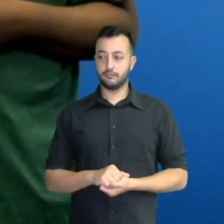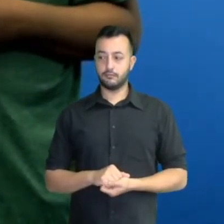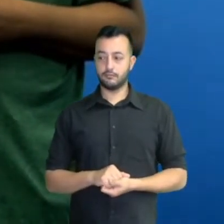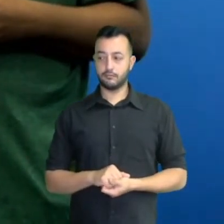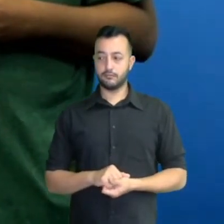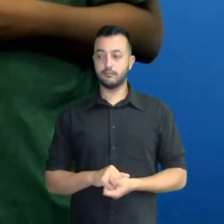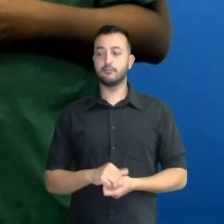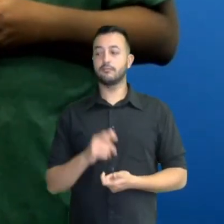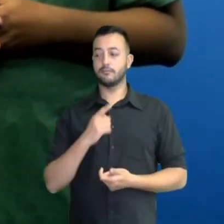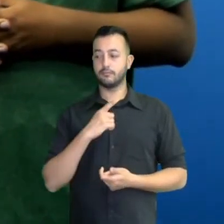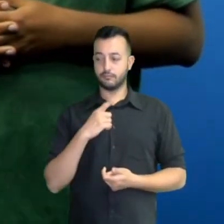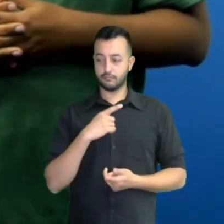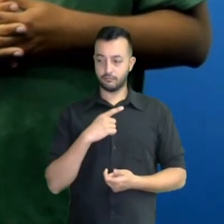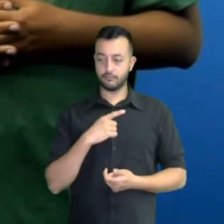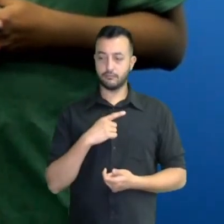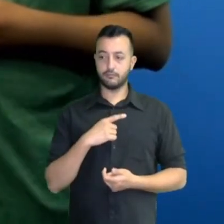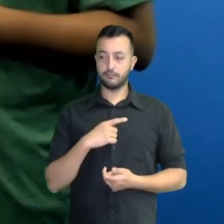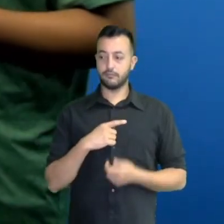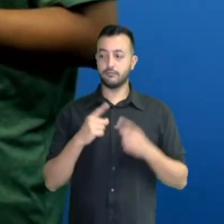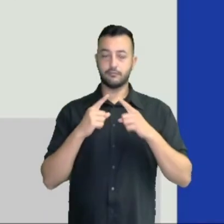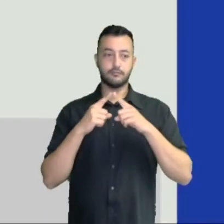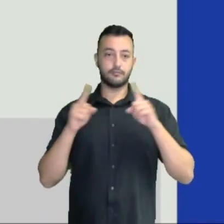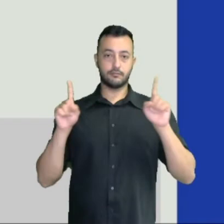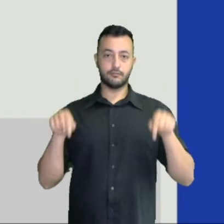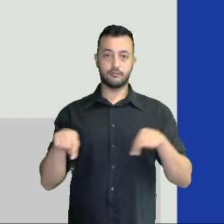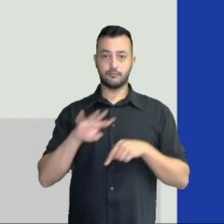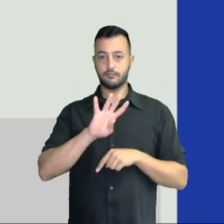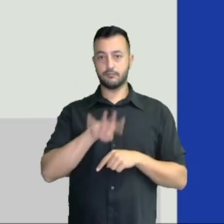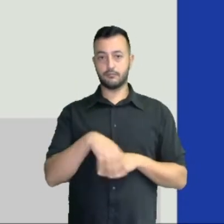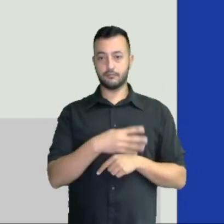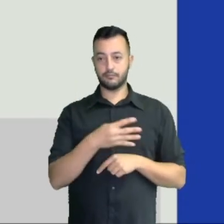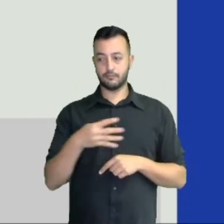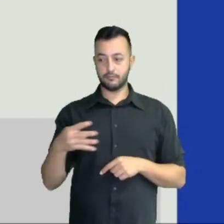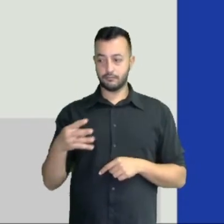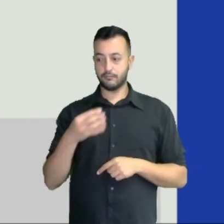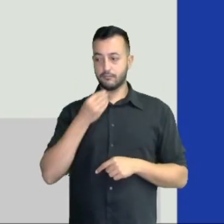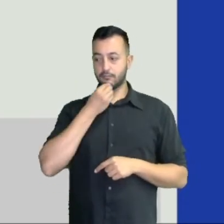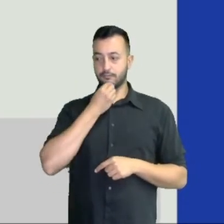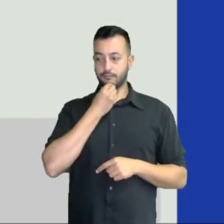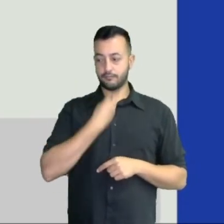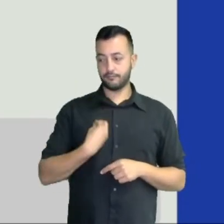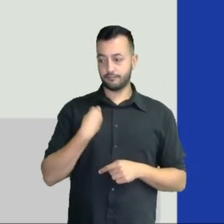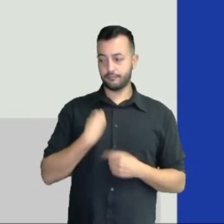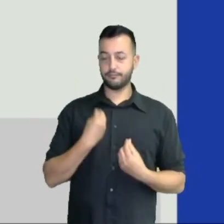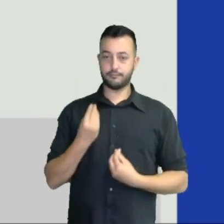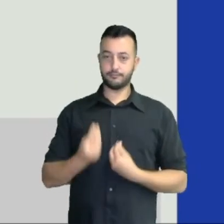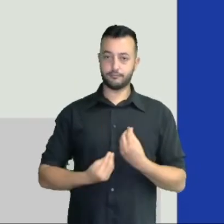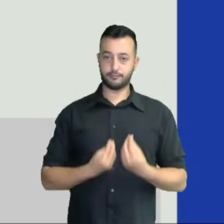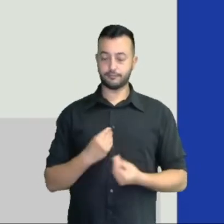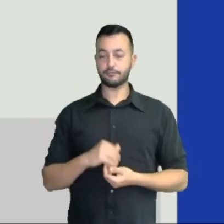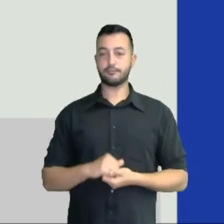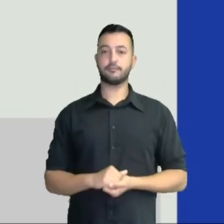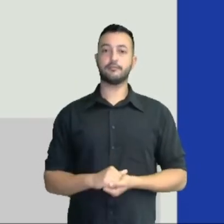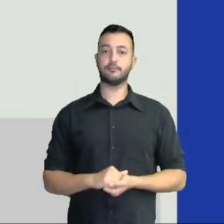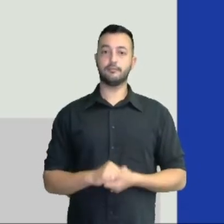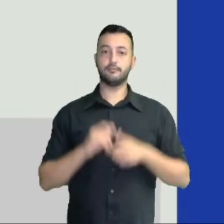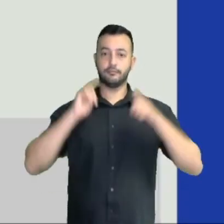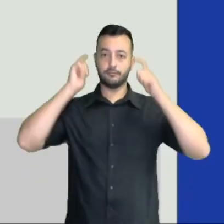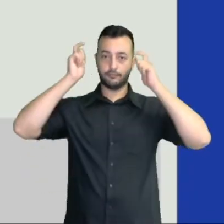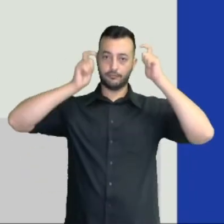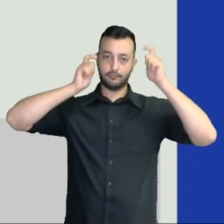E aqui a gente tem assim, ó, essa é um quadro que fala sobre oportunidades e condições de vida, certo? Ó,